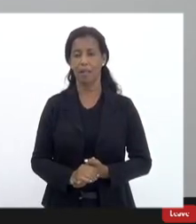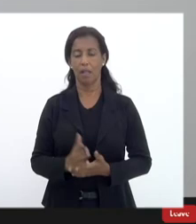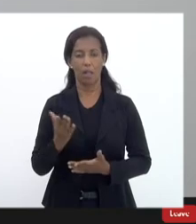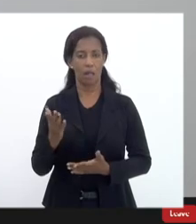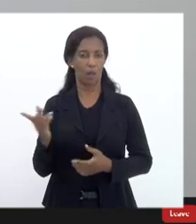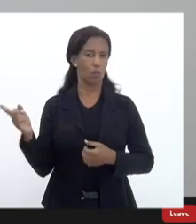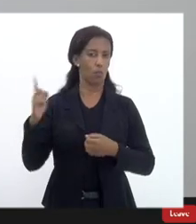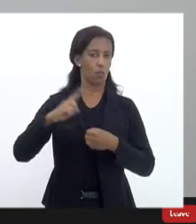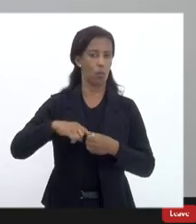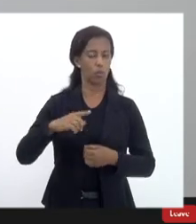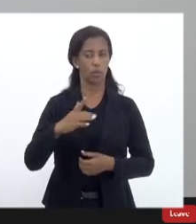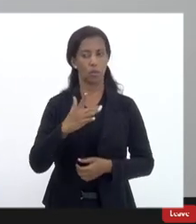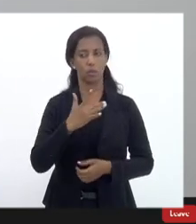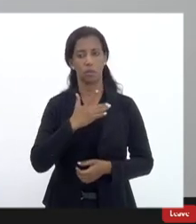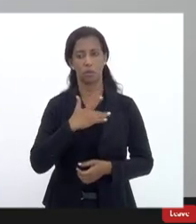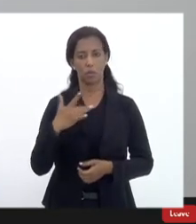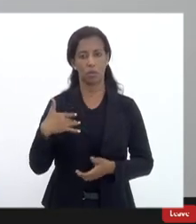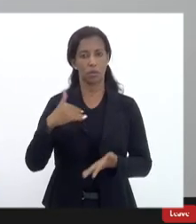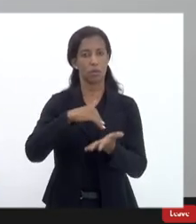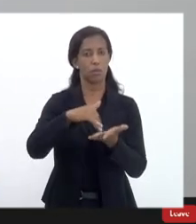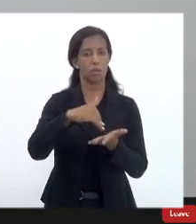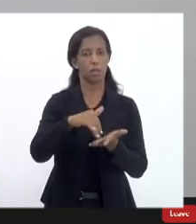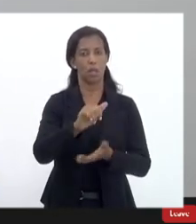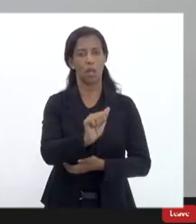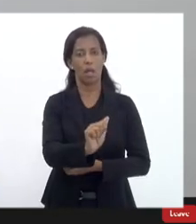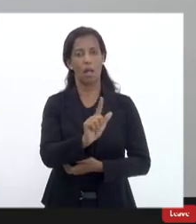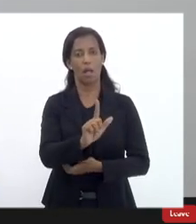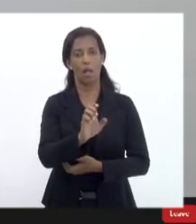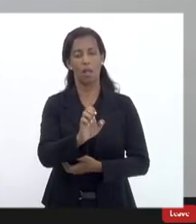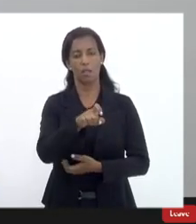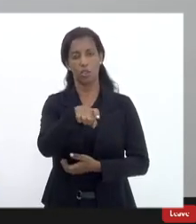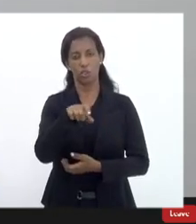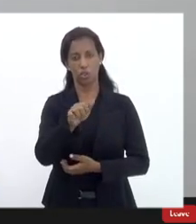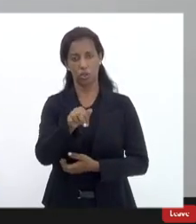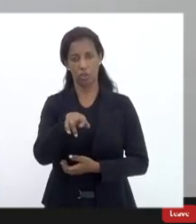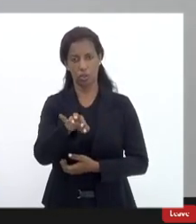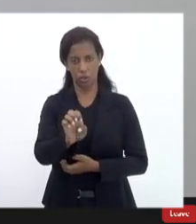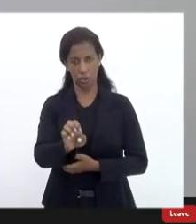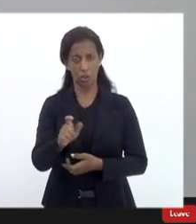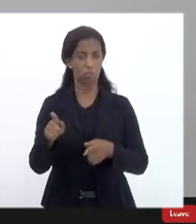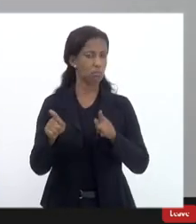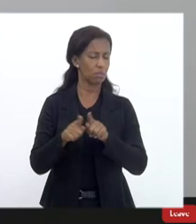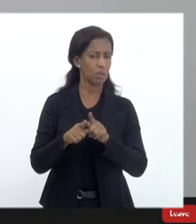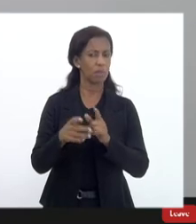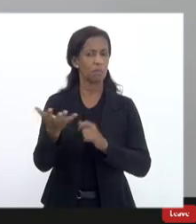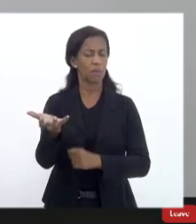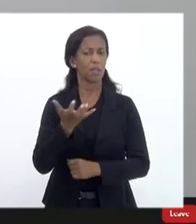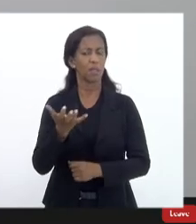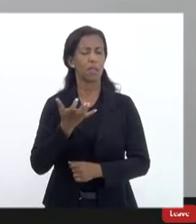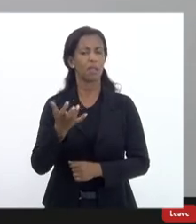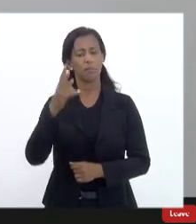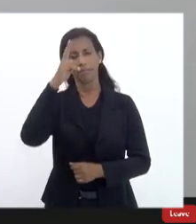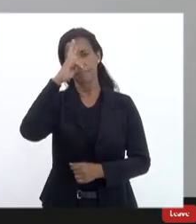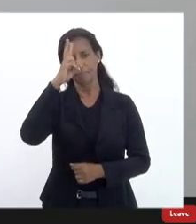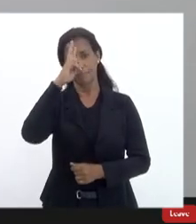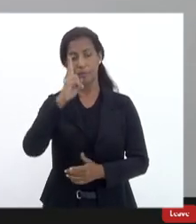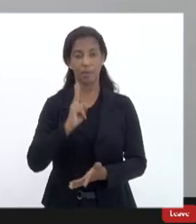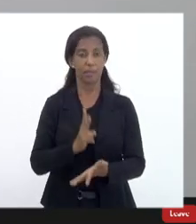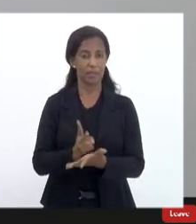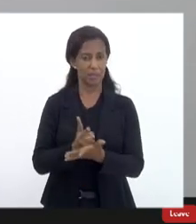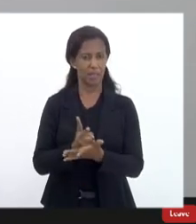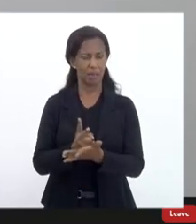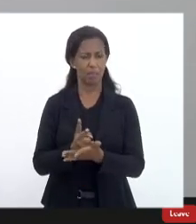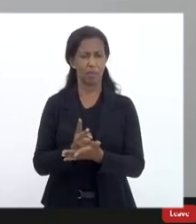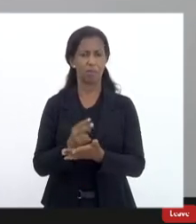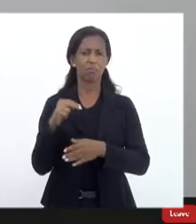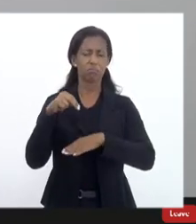breve e completa possível ao secretário Alexandre Valle, mas eu também queria ressaltar, que sempre tenho feito, eu